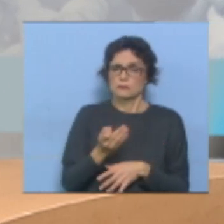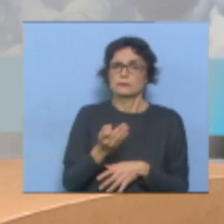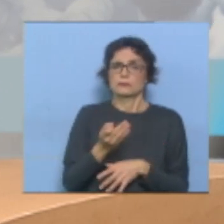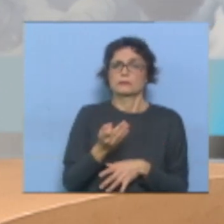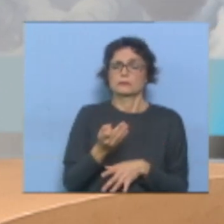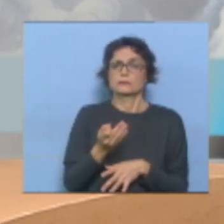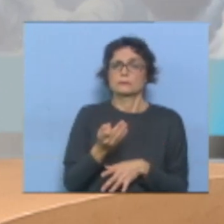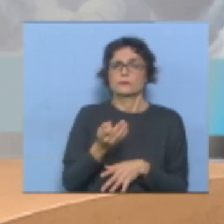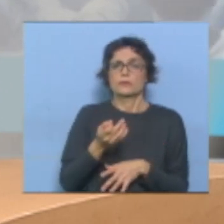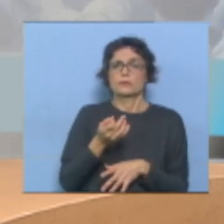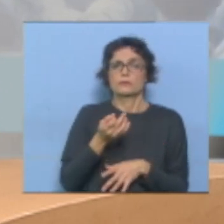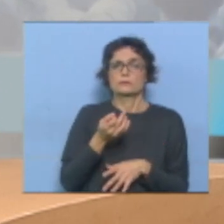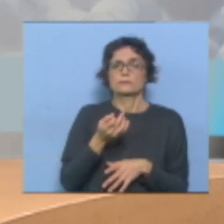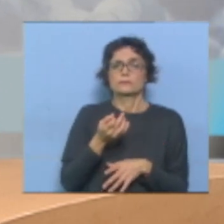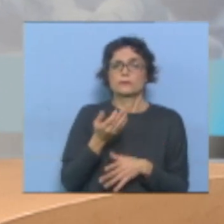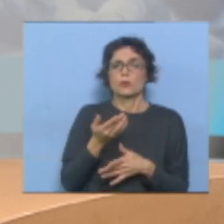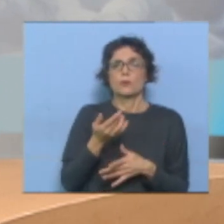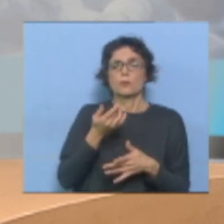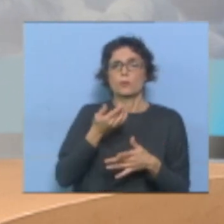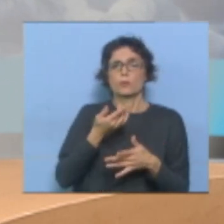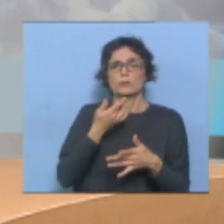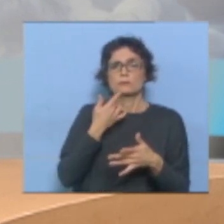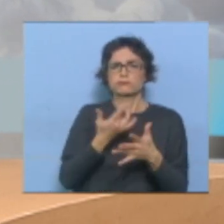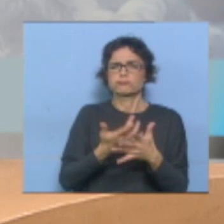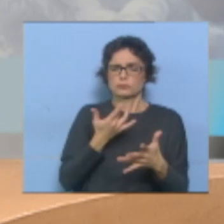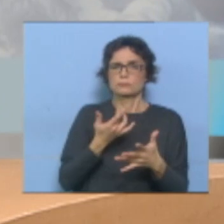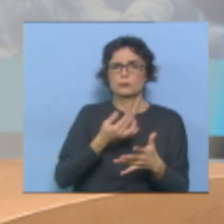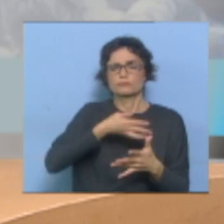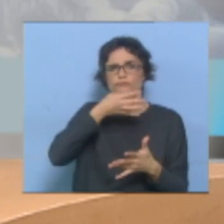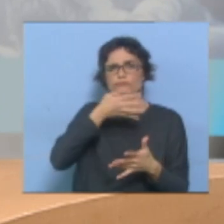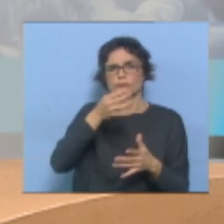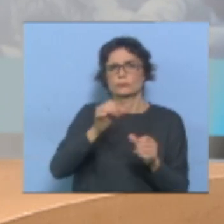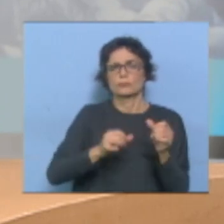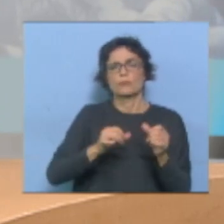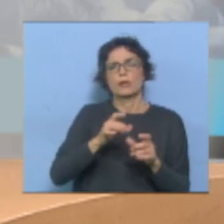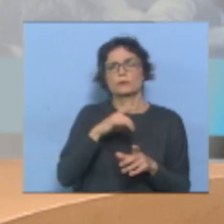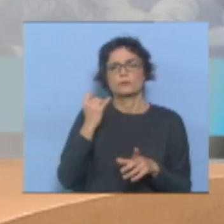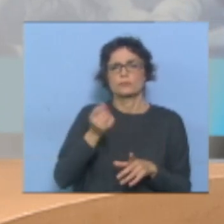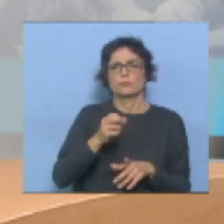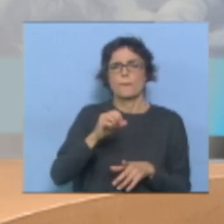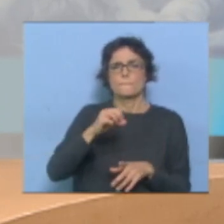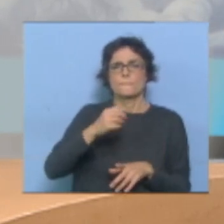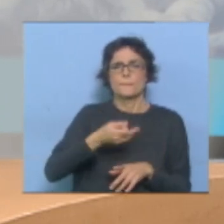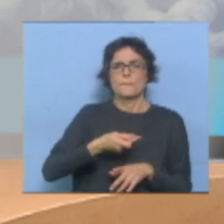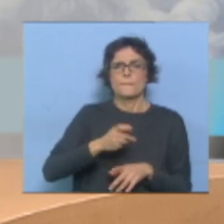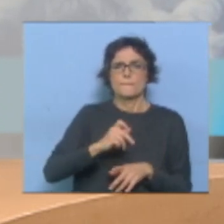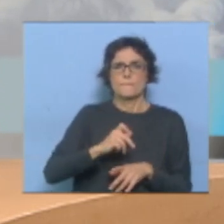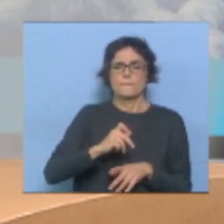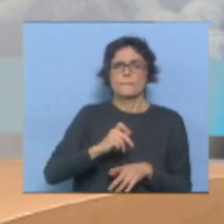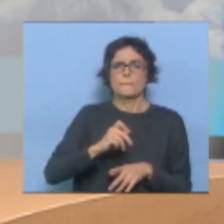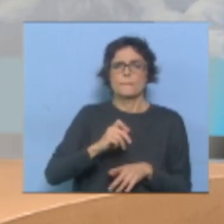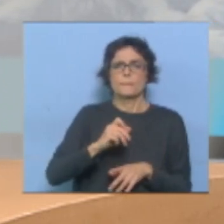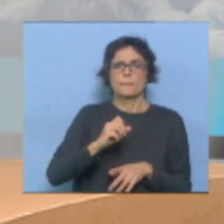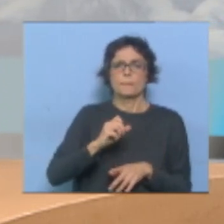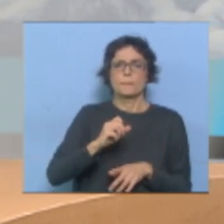tido relevância o Monsenhor Palha, que vai estar entre nós daqui a pouco tempo, num congresso exatamente